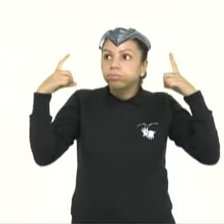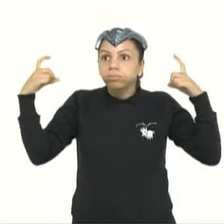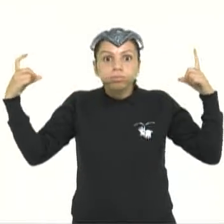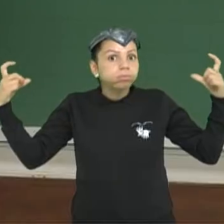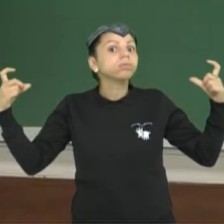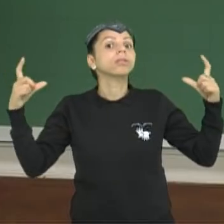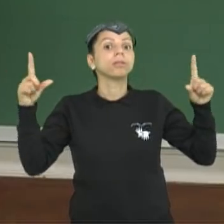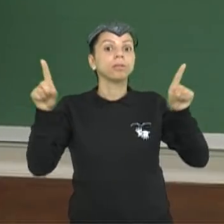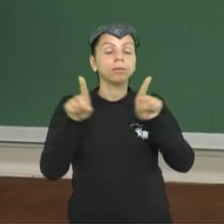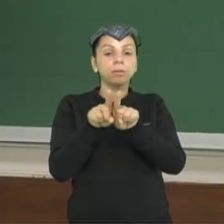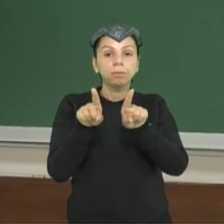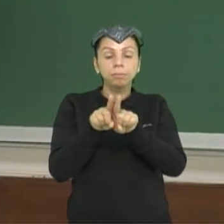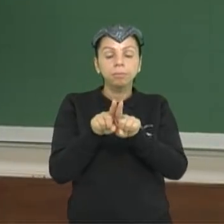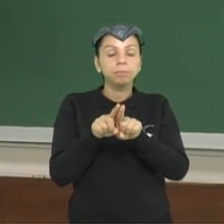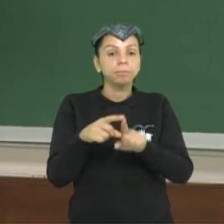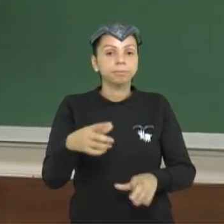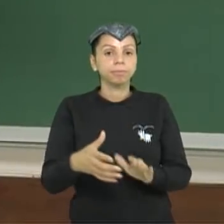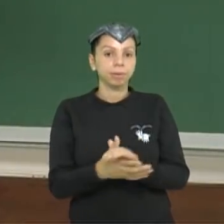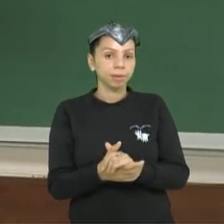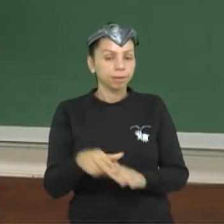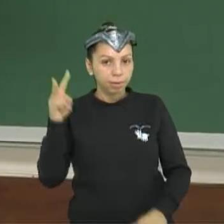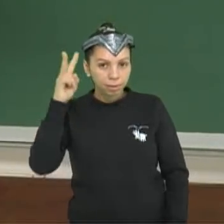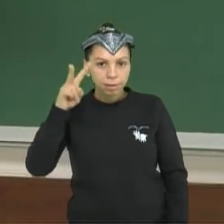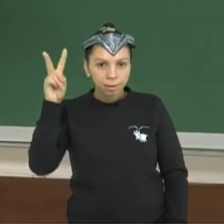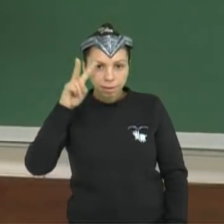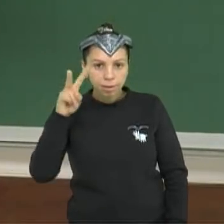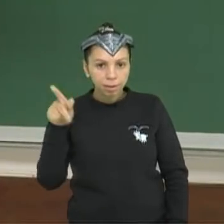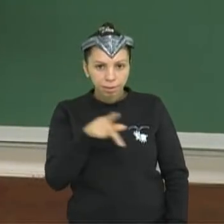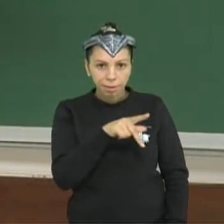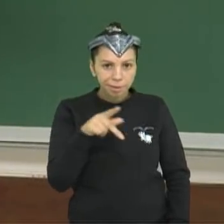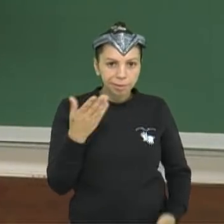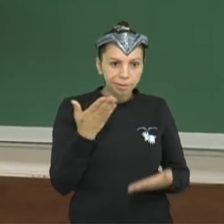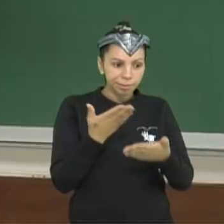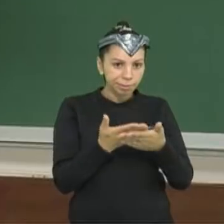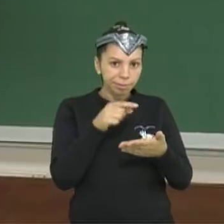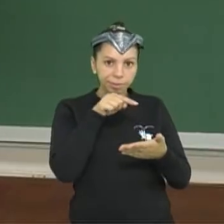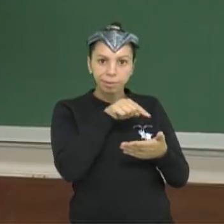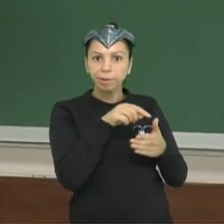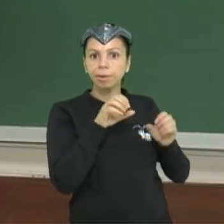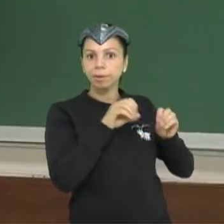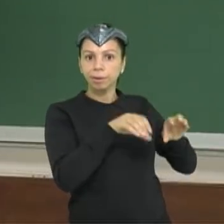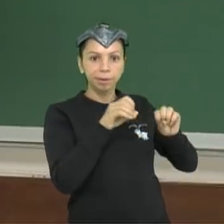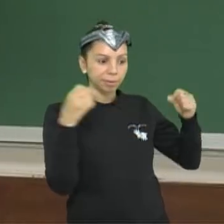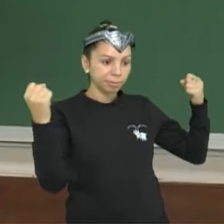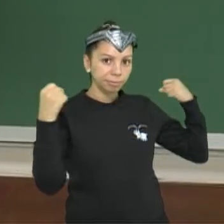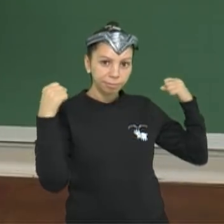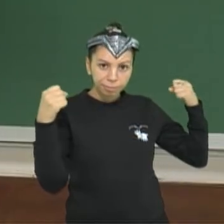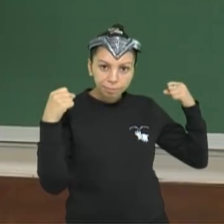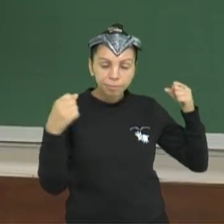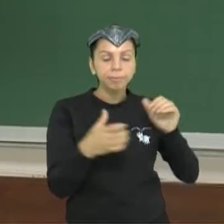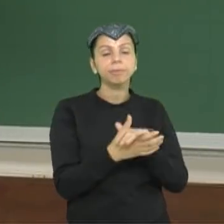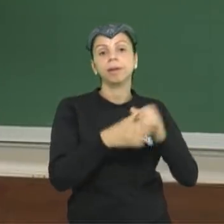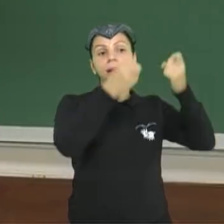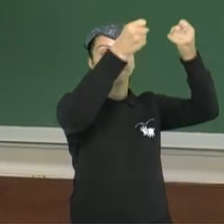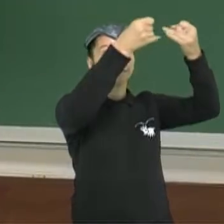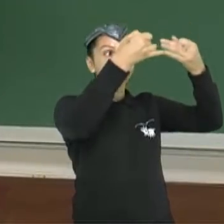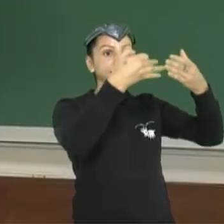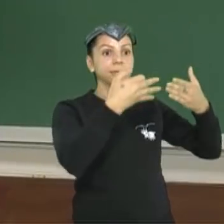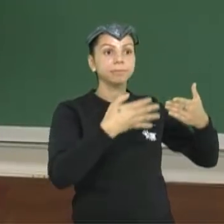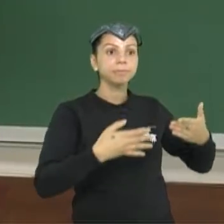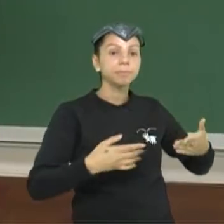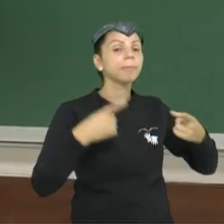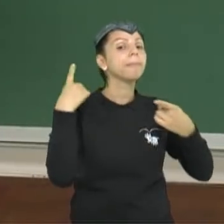aguçados. Por quê? Lembra que a teacher falou lá na aula de educação física? Vai estar bem